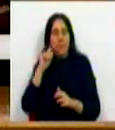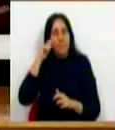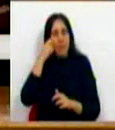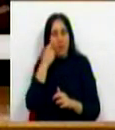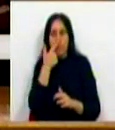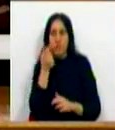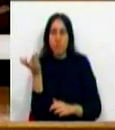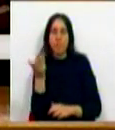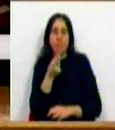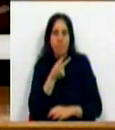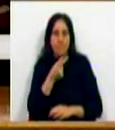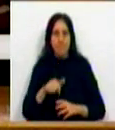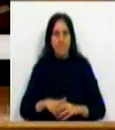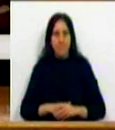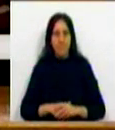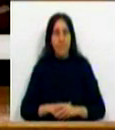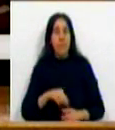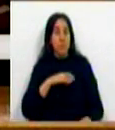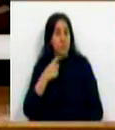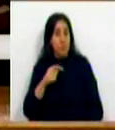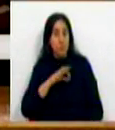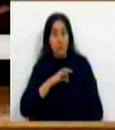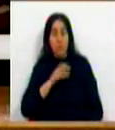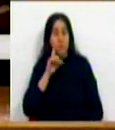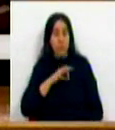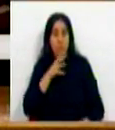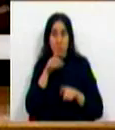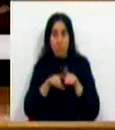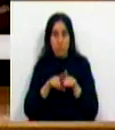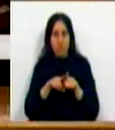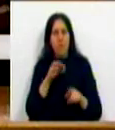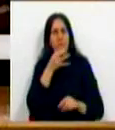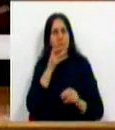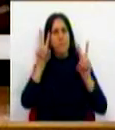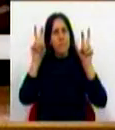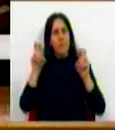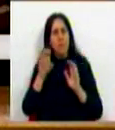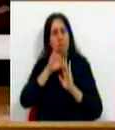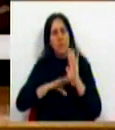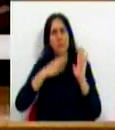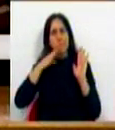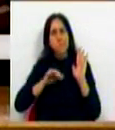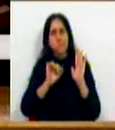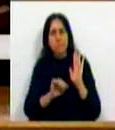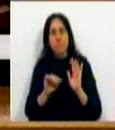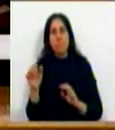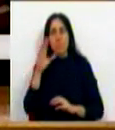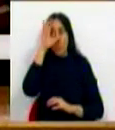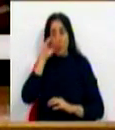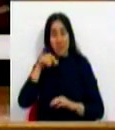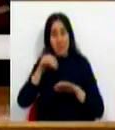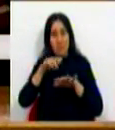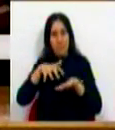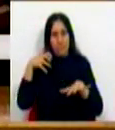gente. Senhor Presidente, senhoras e senhores deputados, quando falamos de precariedade, nenhum governo pode assumir nesta